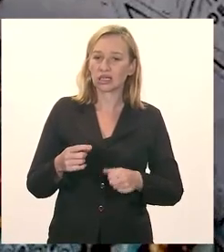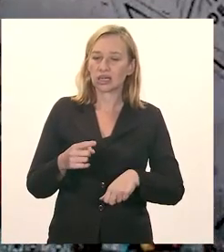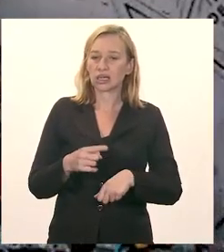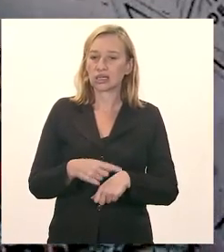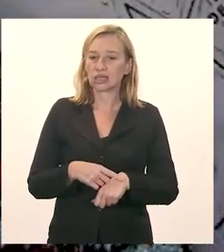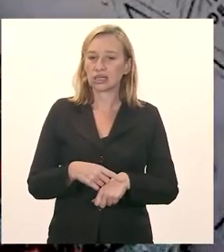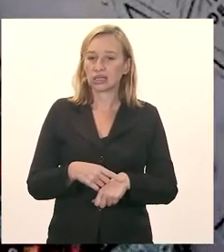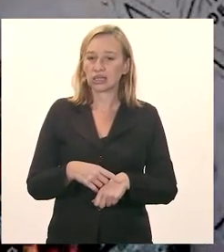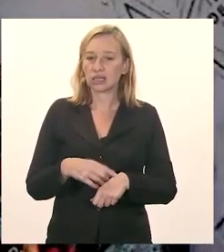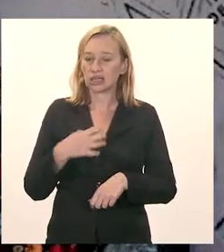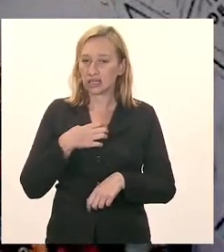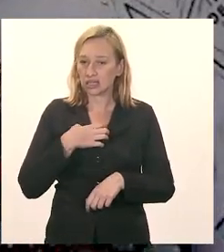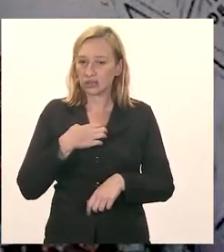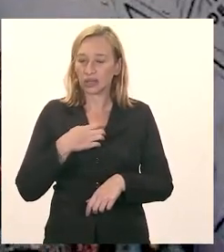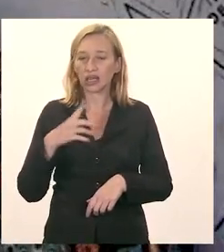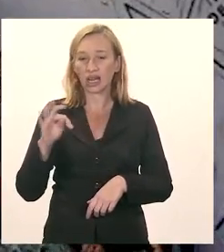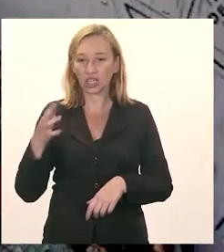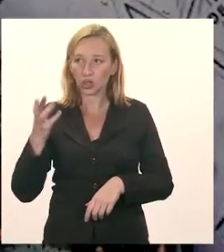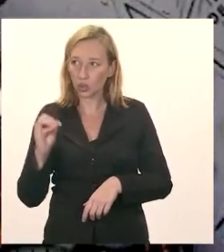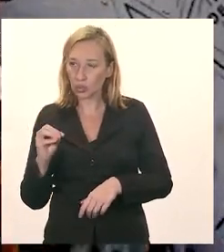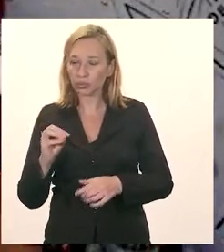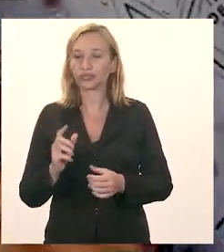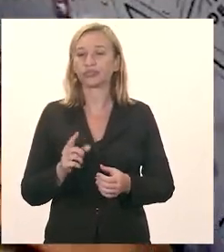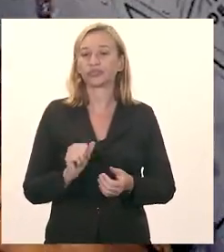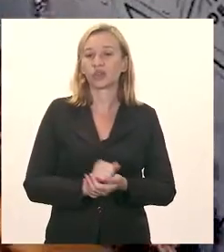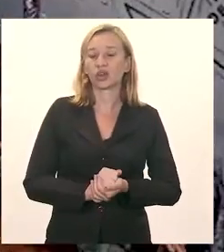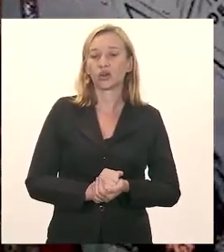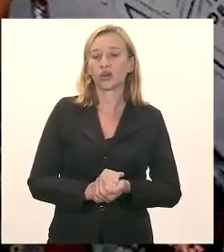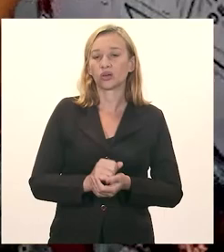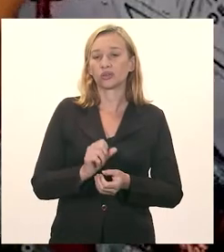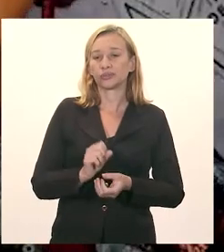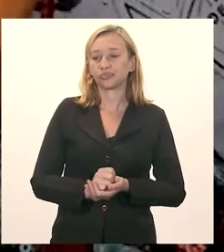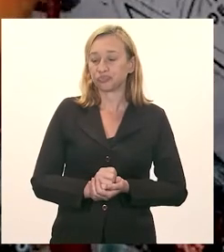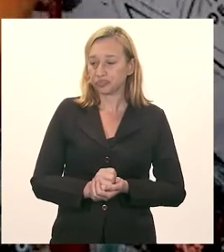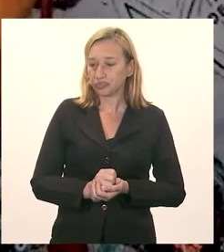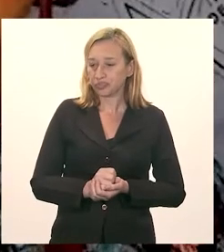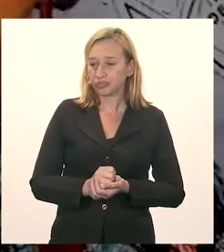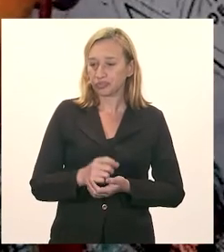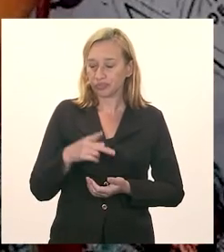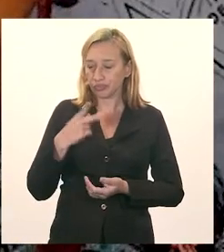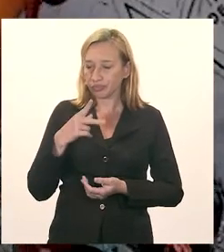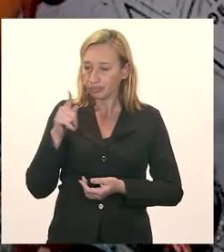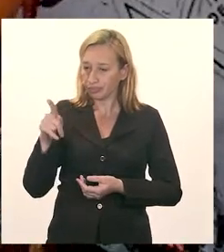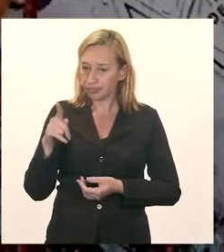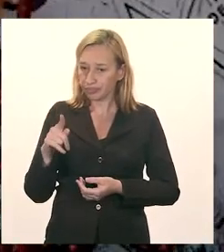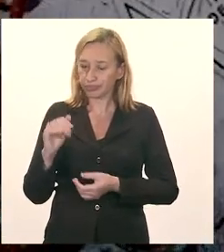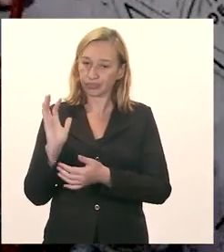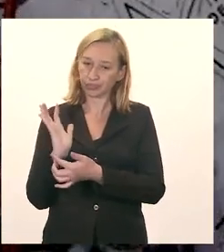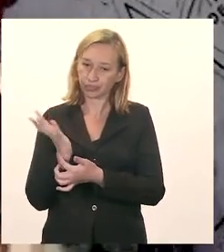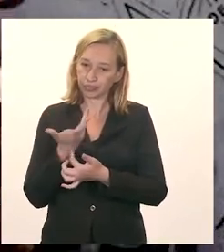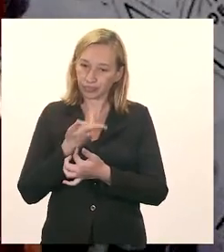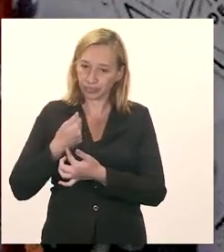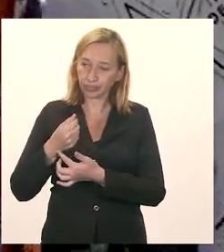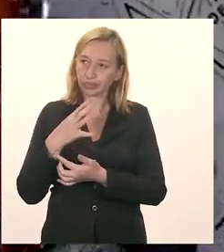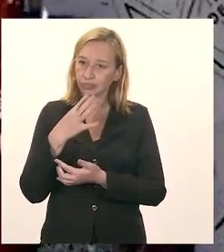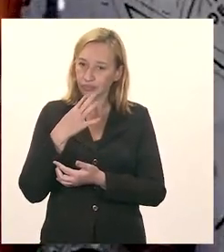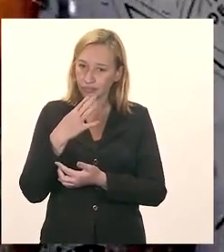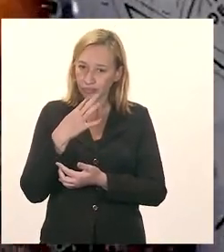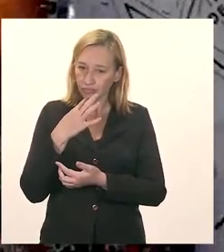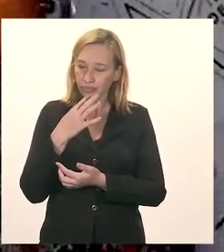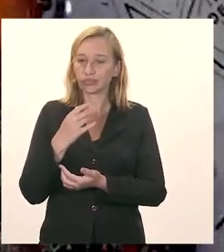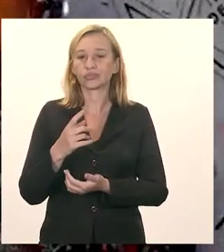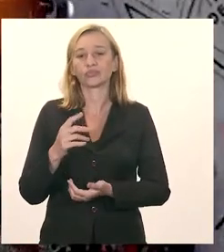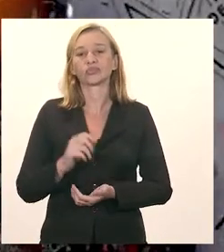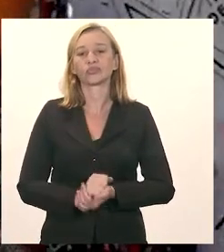com o sound system, né? E aí a gente, quando eu fiz uma residência artística e conheci